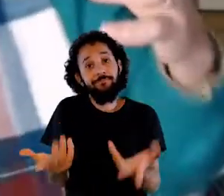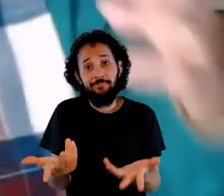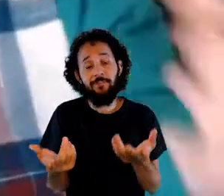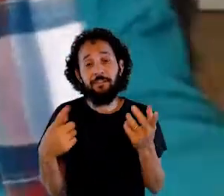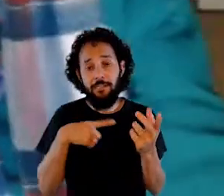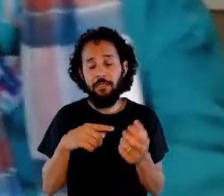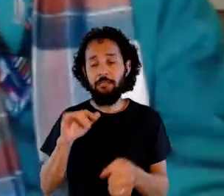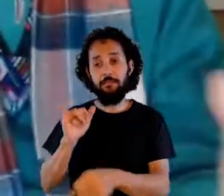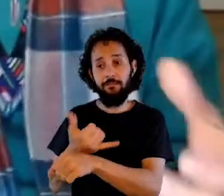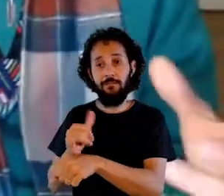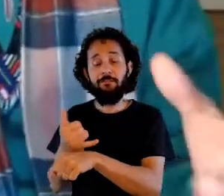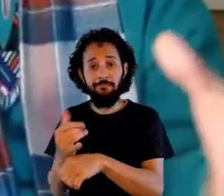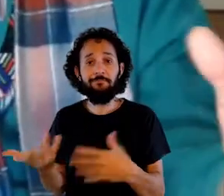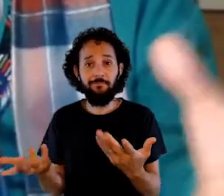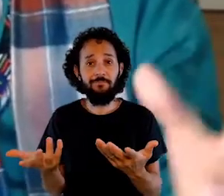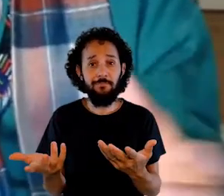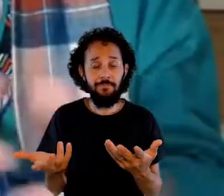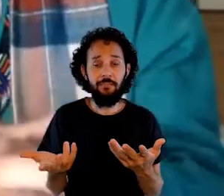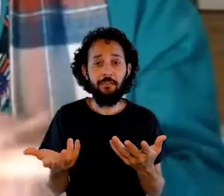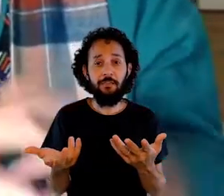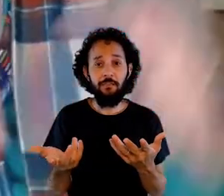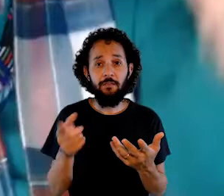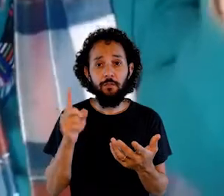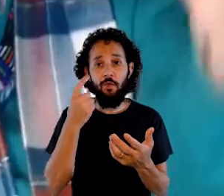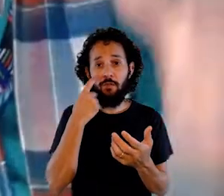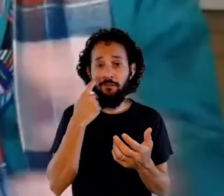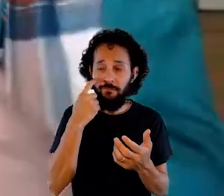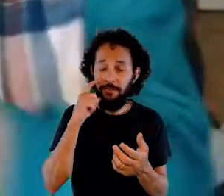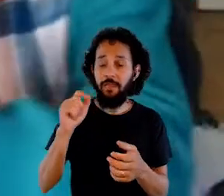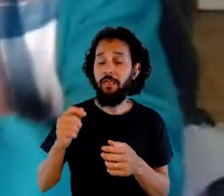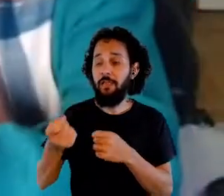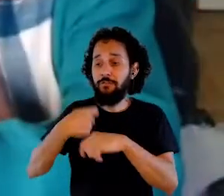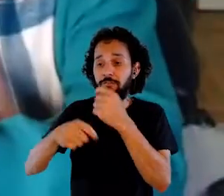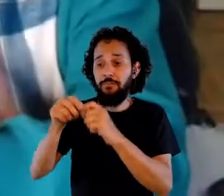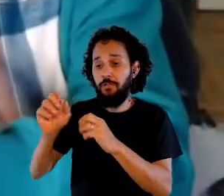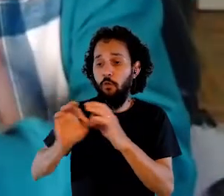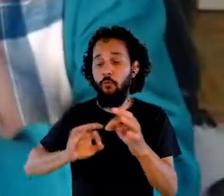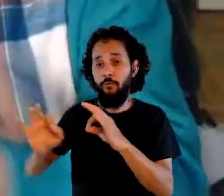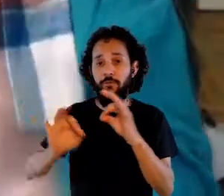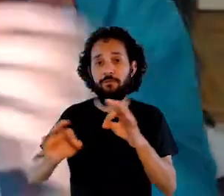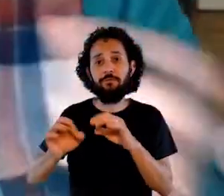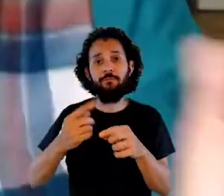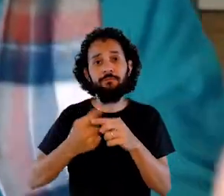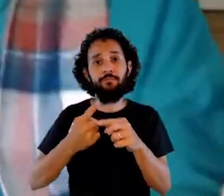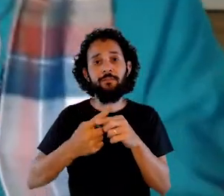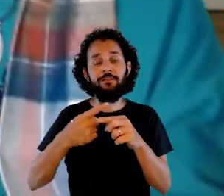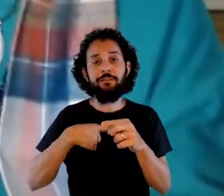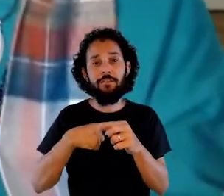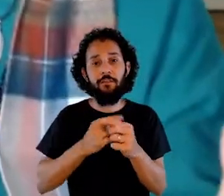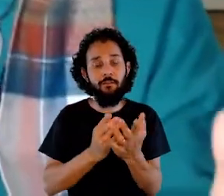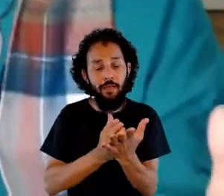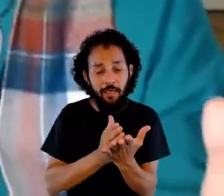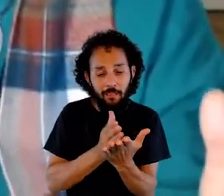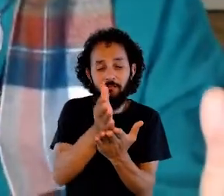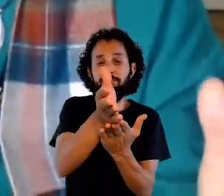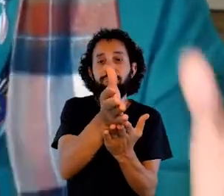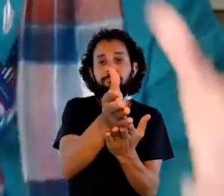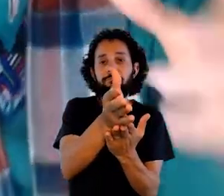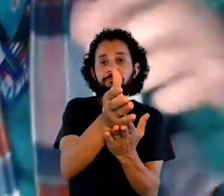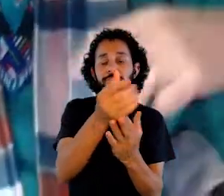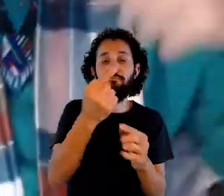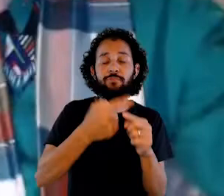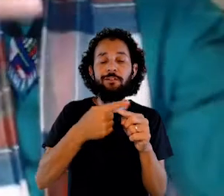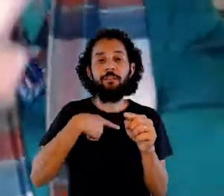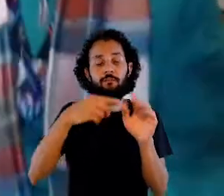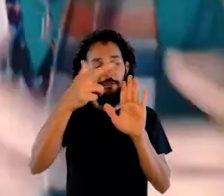né, daquele que dirige, para poder saber. Ele tem lá uma linha, que ele segue um script, vamos dizer, e às